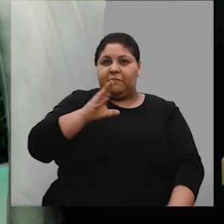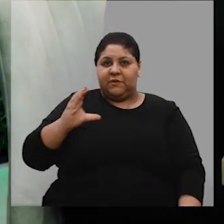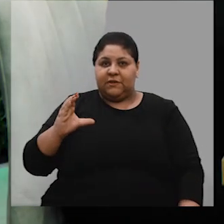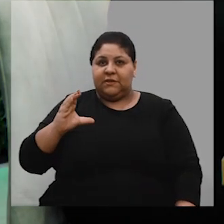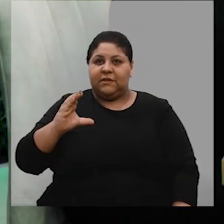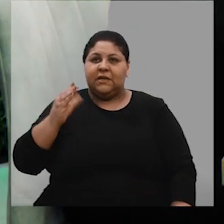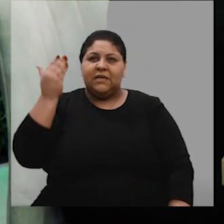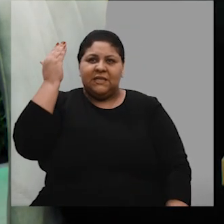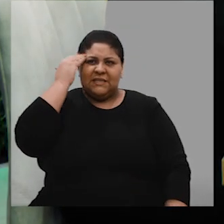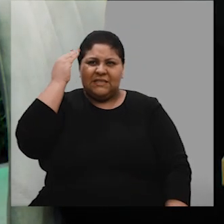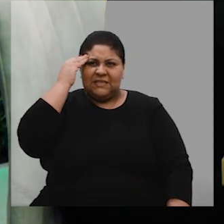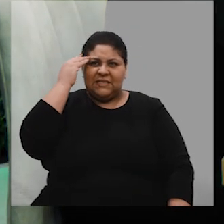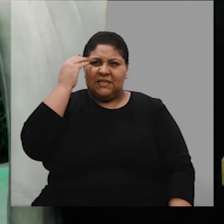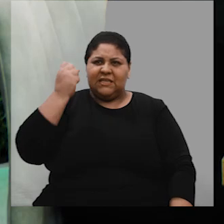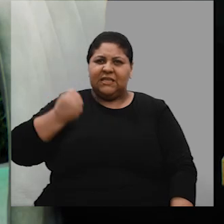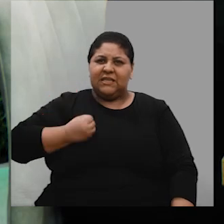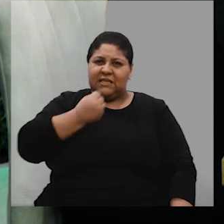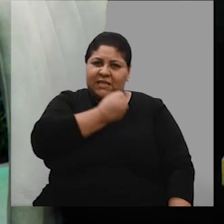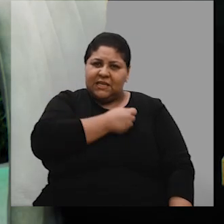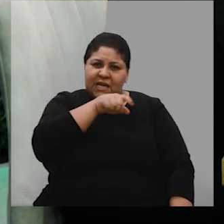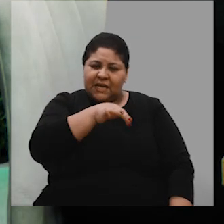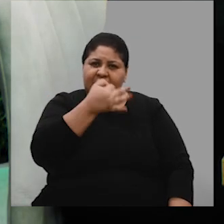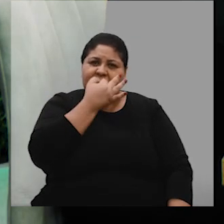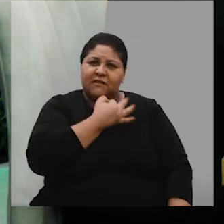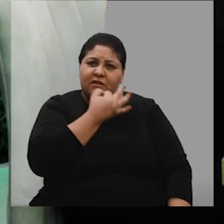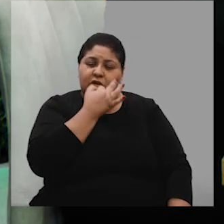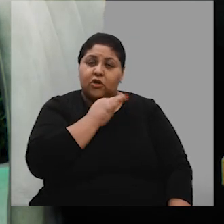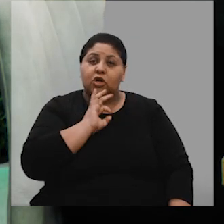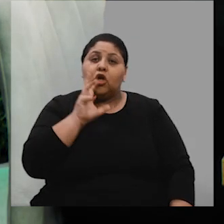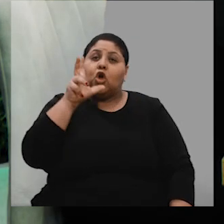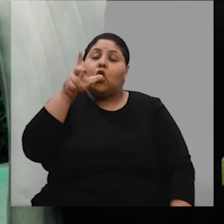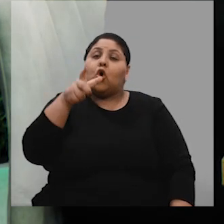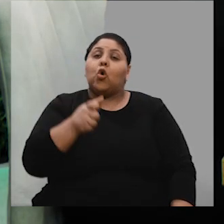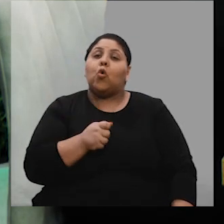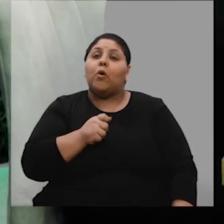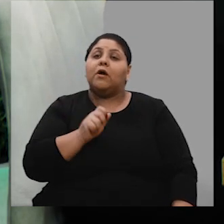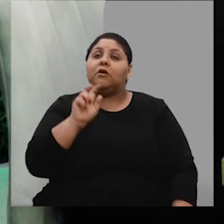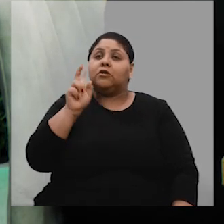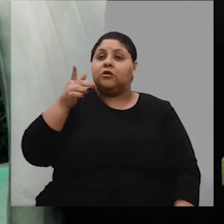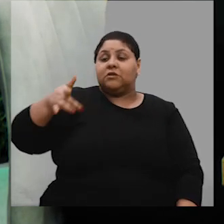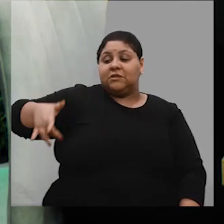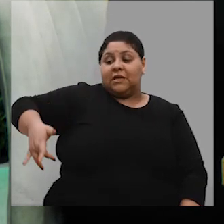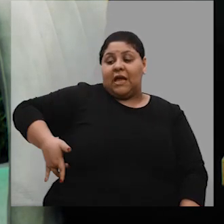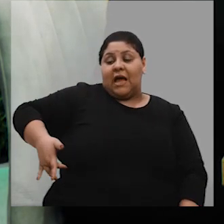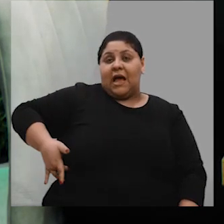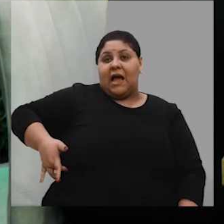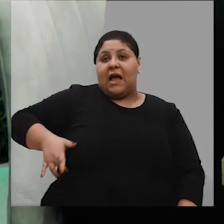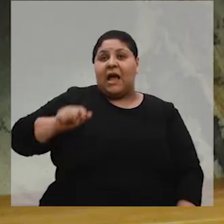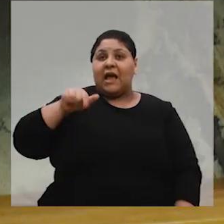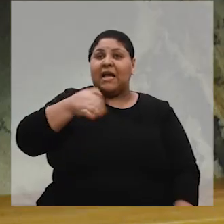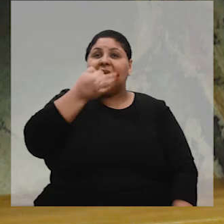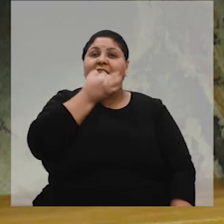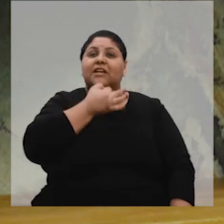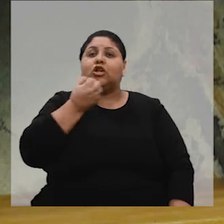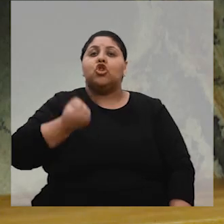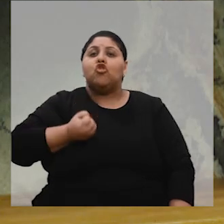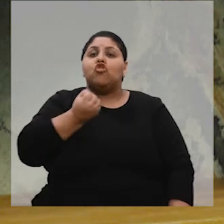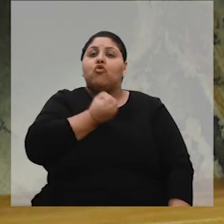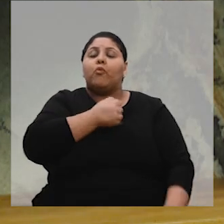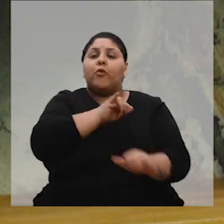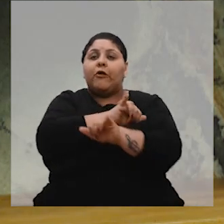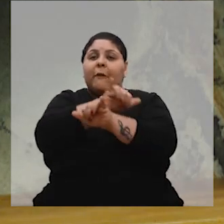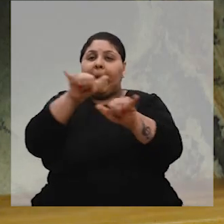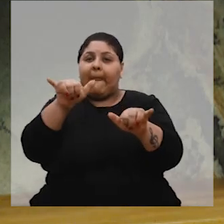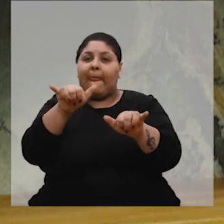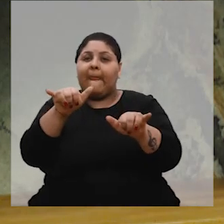você tem alguns números aqui para falar sobre Caxias do Sul. Quantos casos de hepatite a gente tem? Quais números você pode trazer